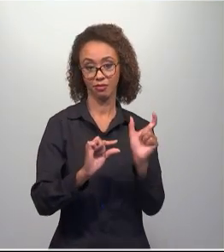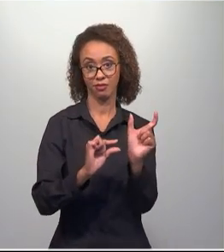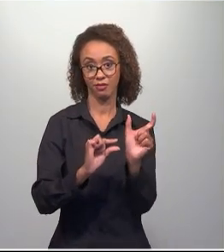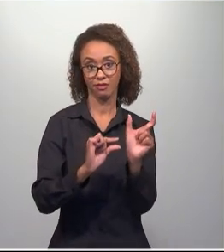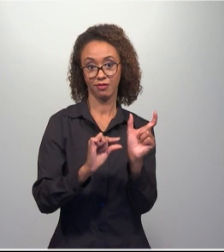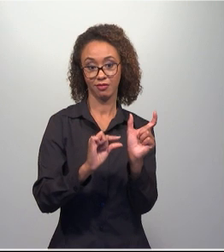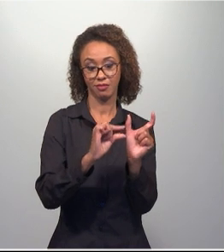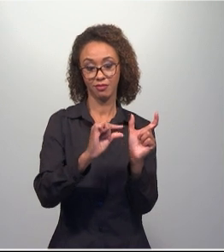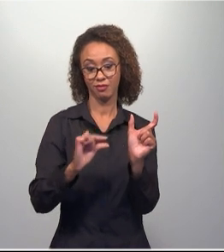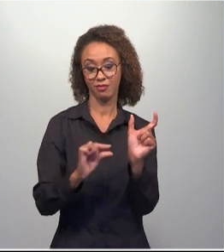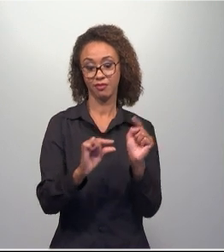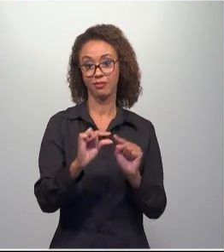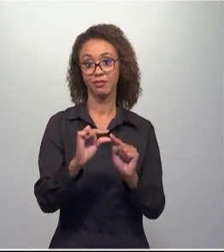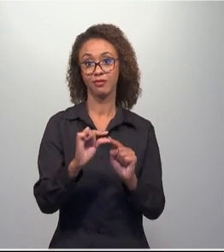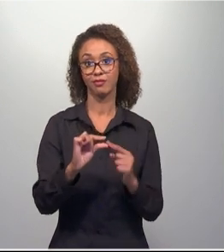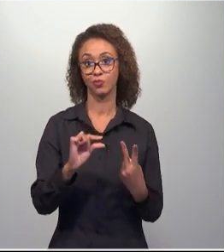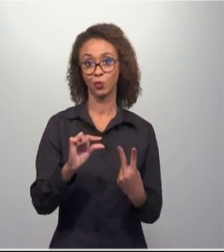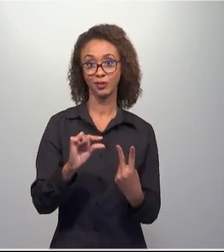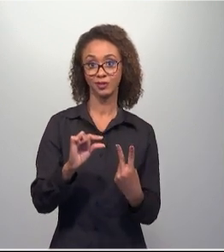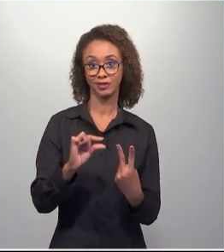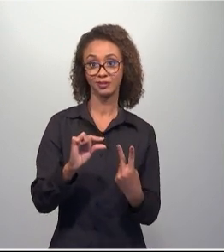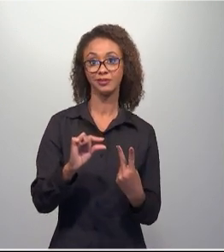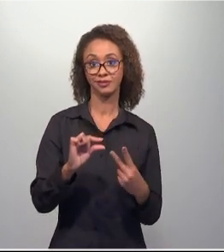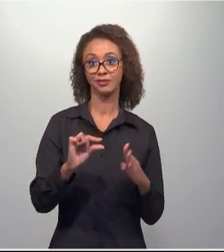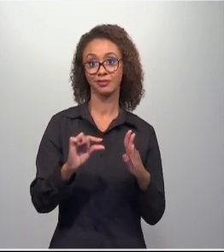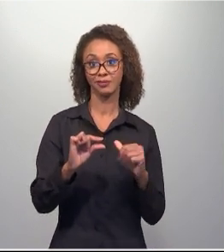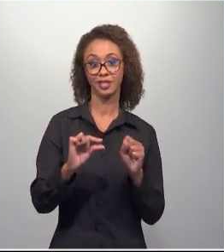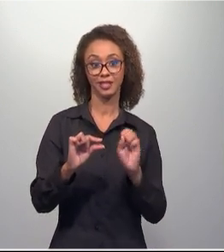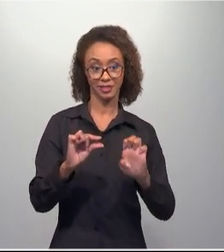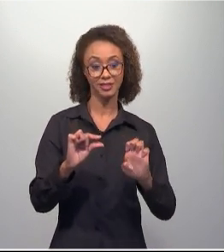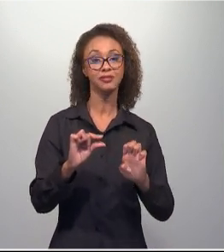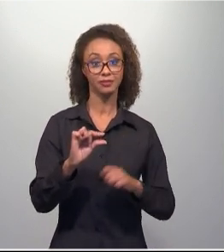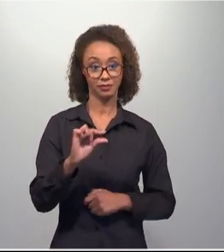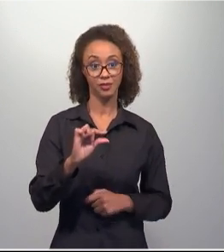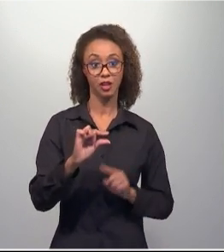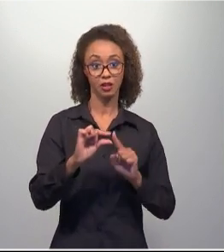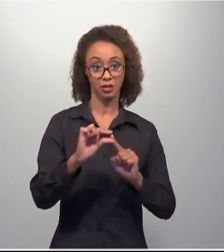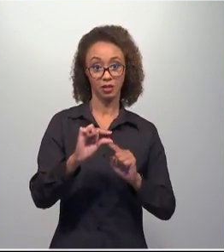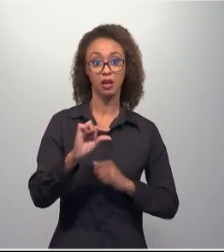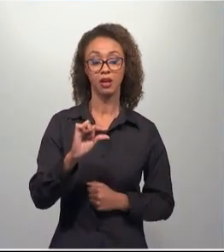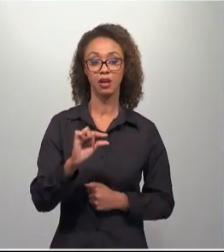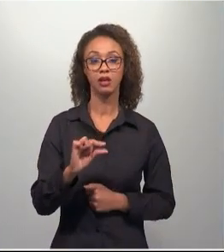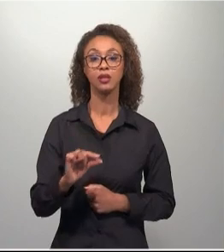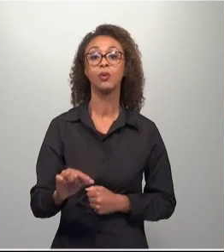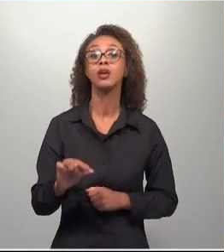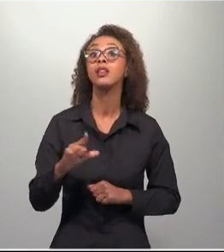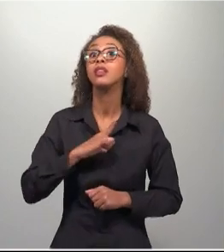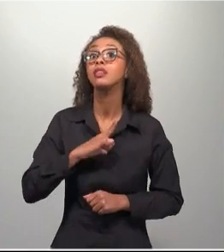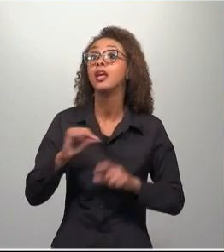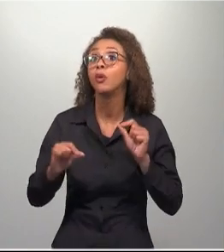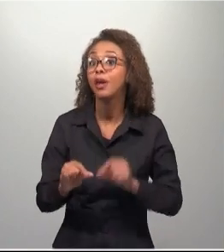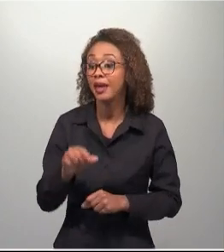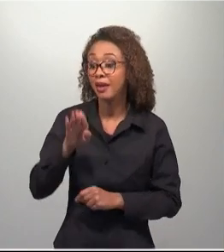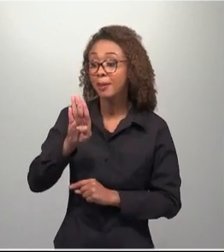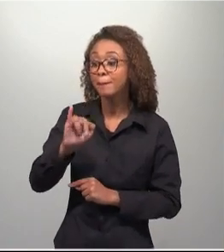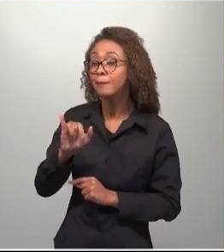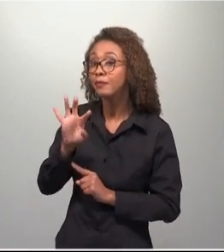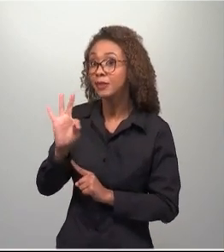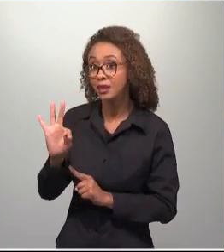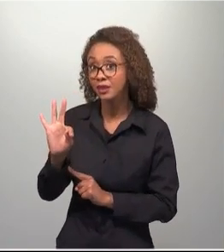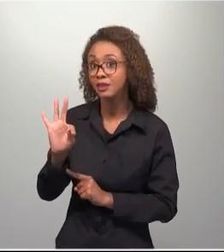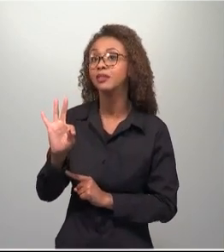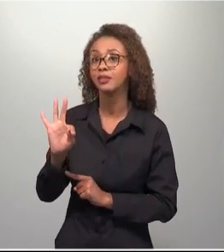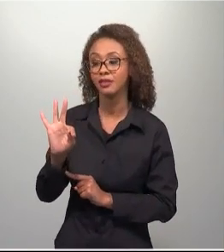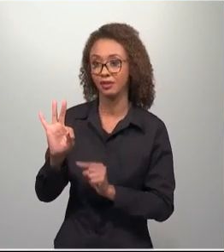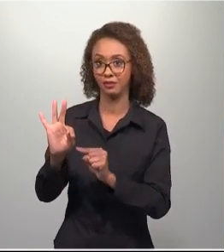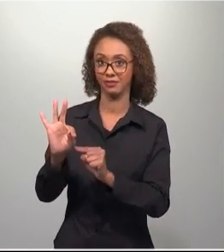é 2 então eu tenho lá cada bit agora eu tô falando em beach que nós